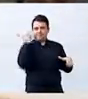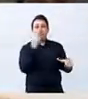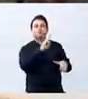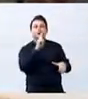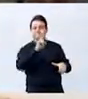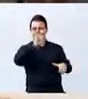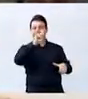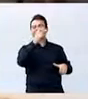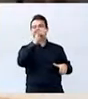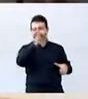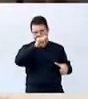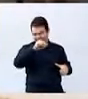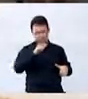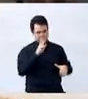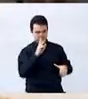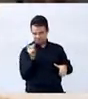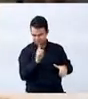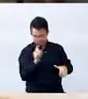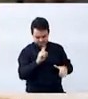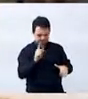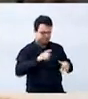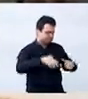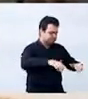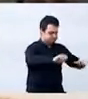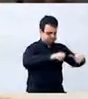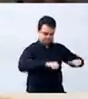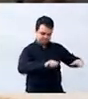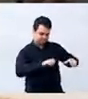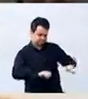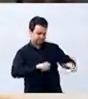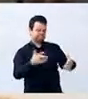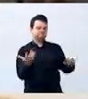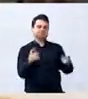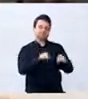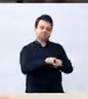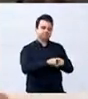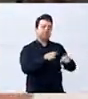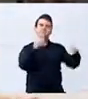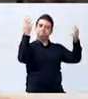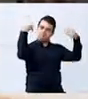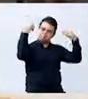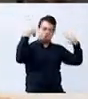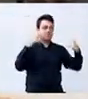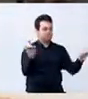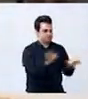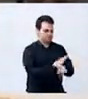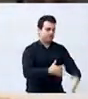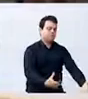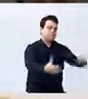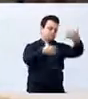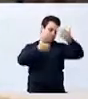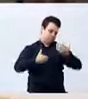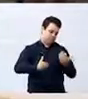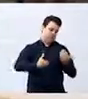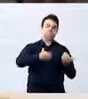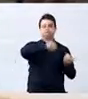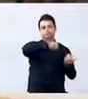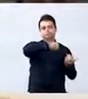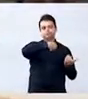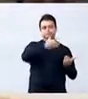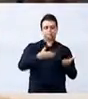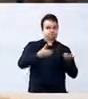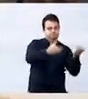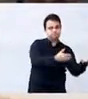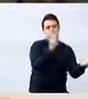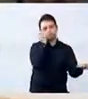conhecia a Chantala, né? Então era a sessão de massagem e o banho e depois o mamar para dormir. Então tudo que a